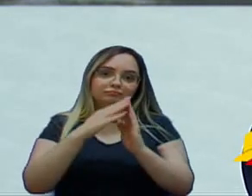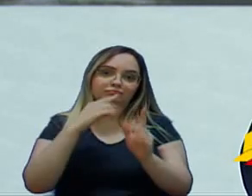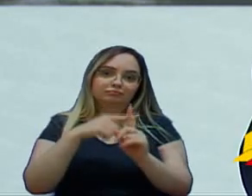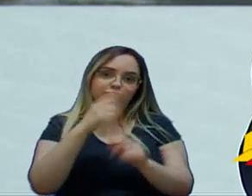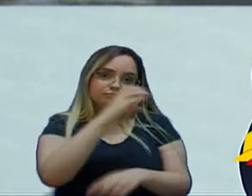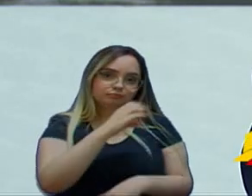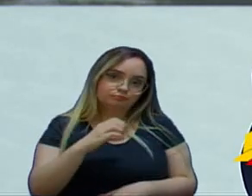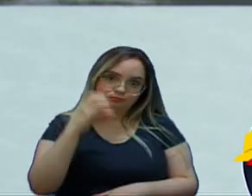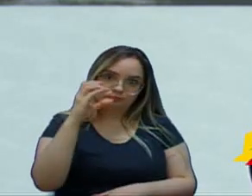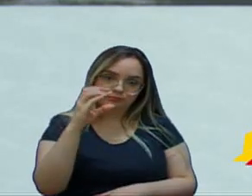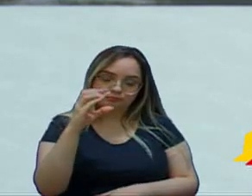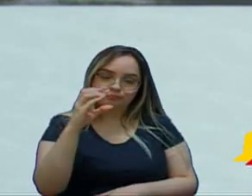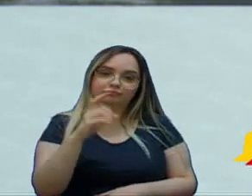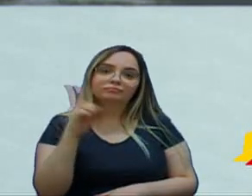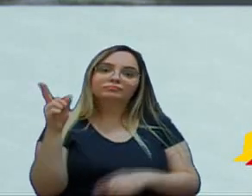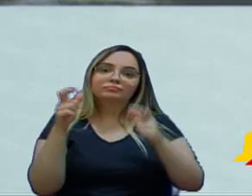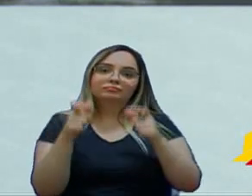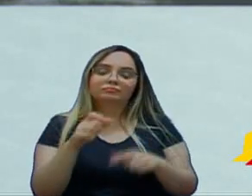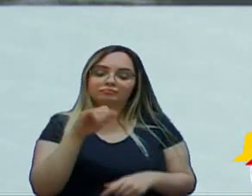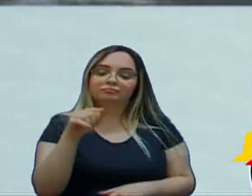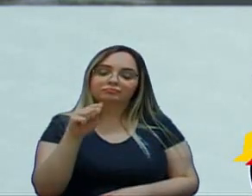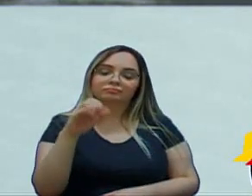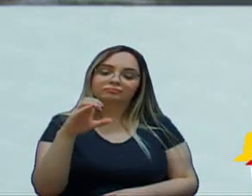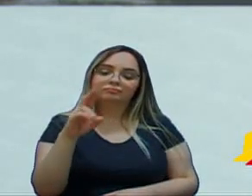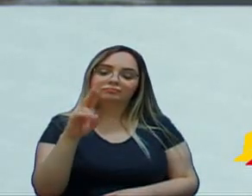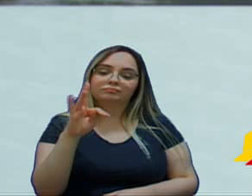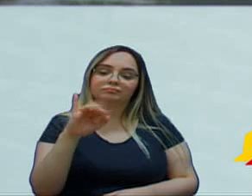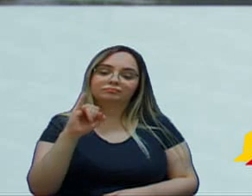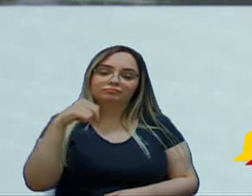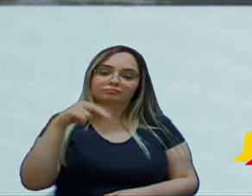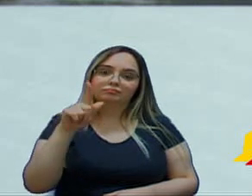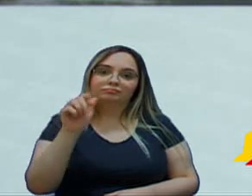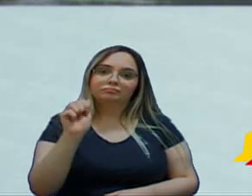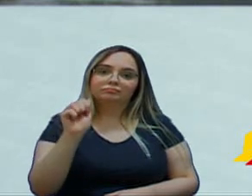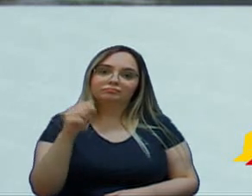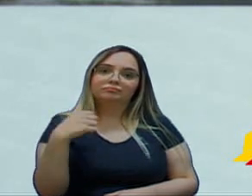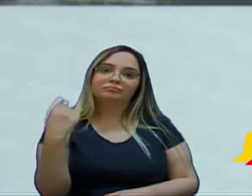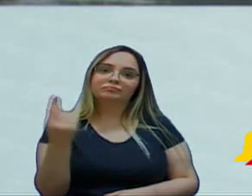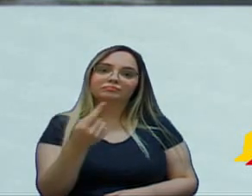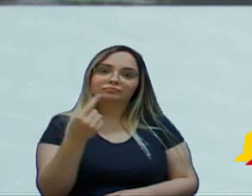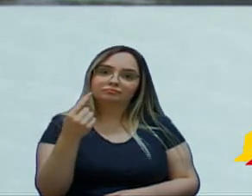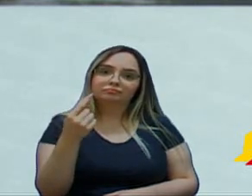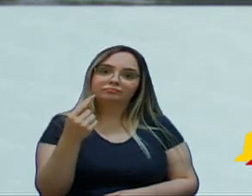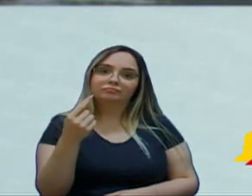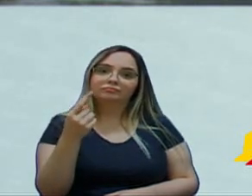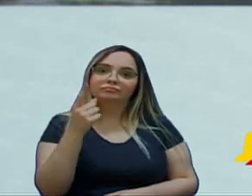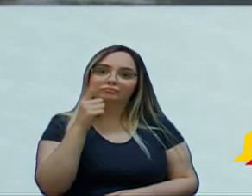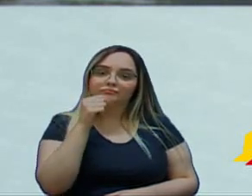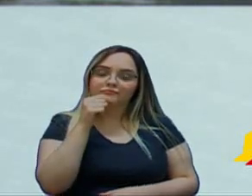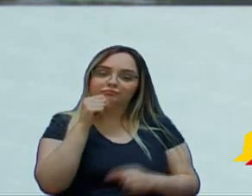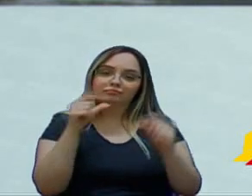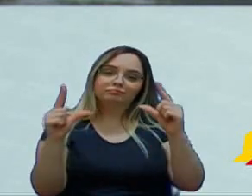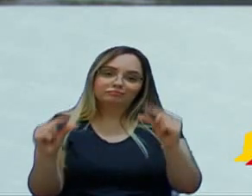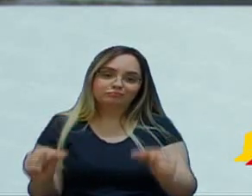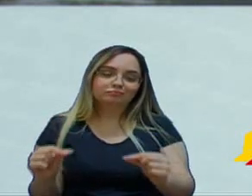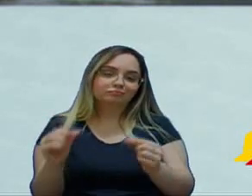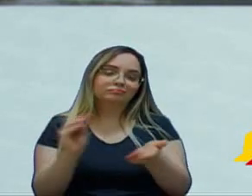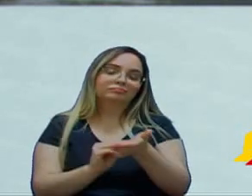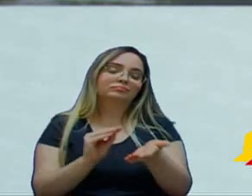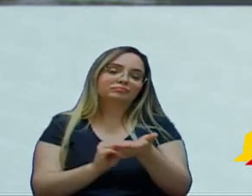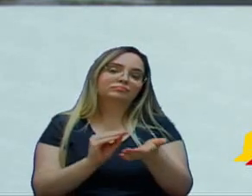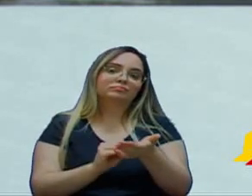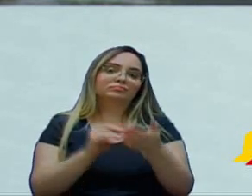Católica, ali no Jardim Jacutinga, onde tem uma enorme vazão de água que vem da fazenda, que